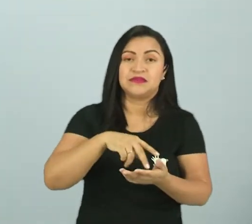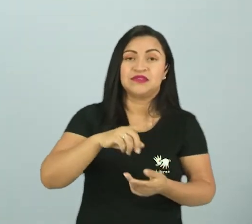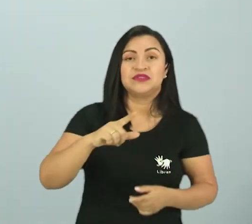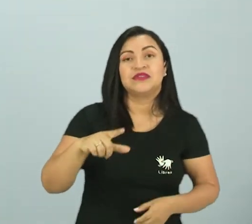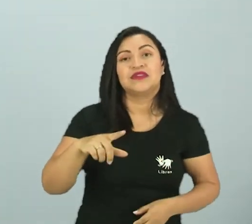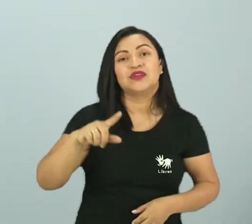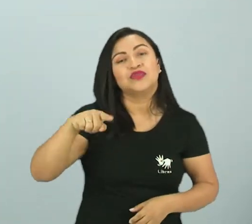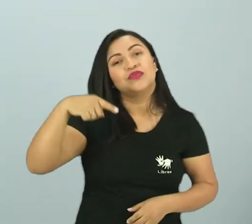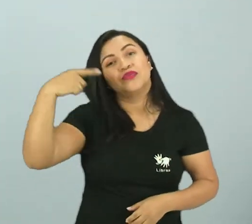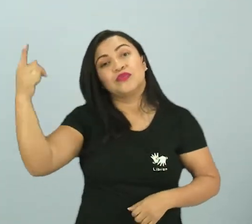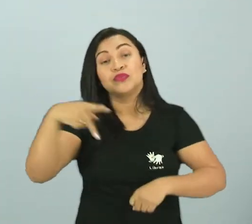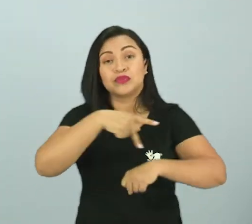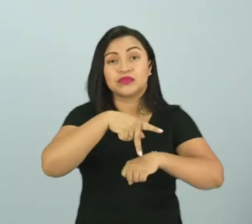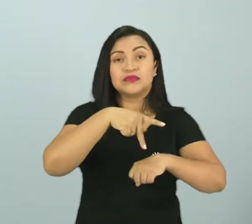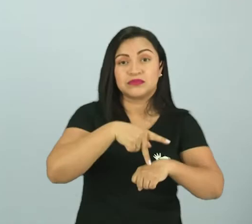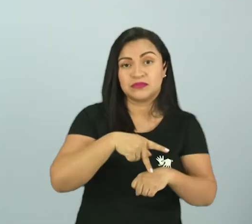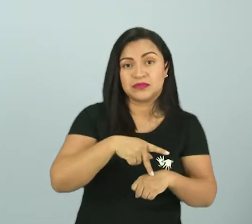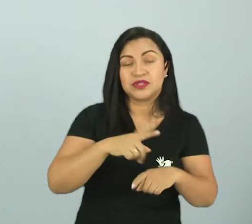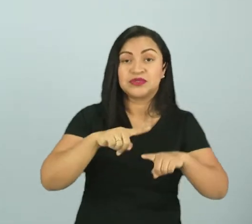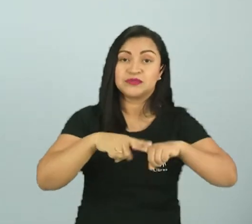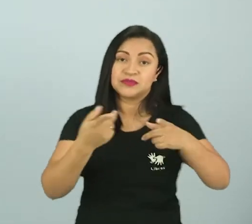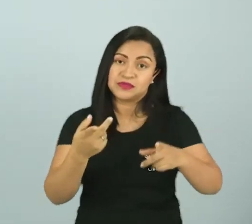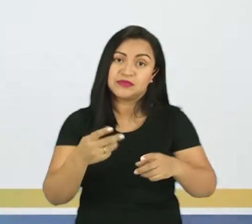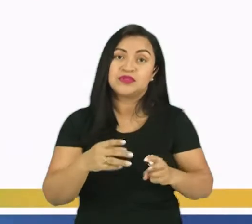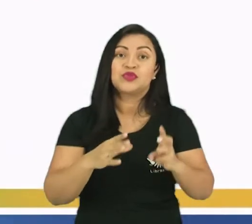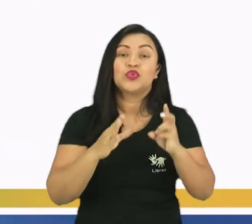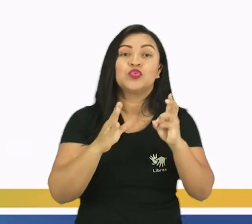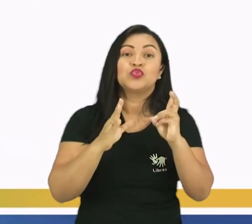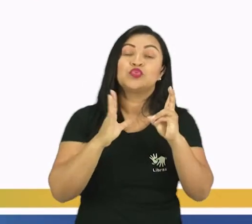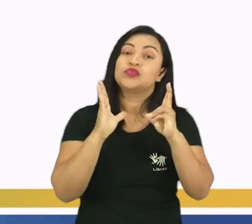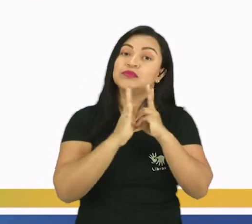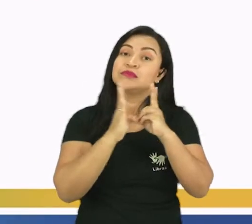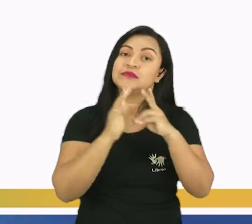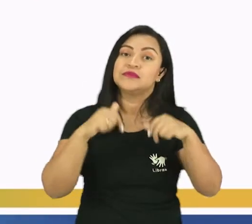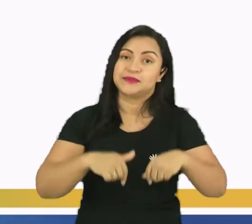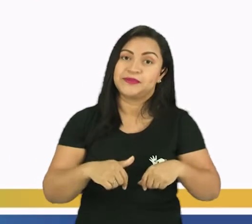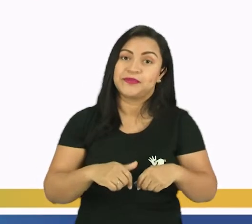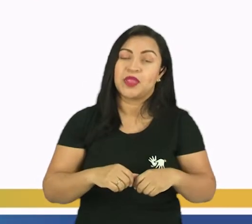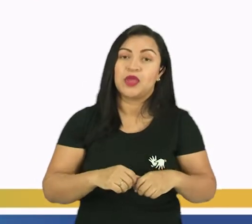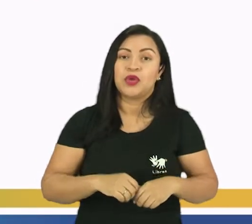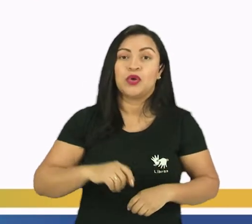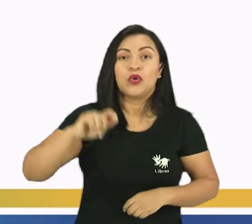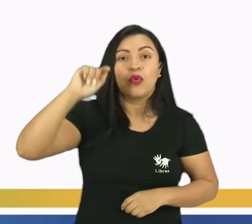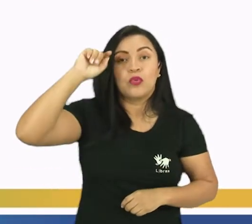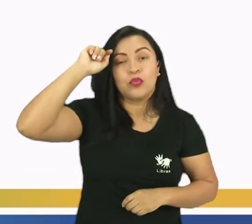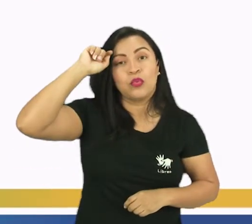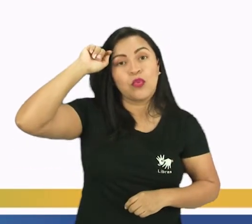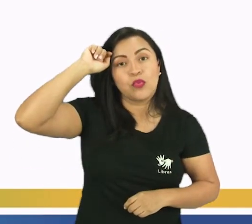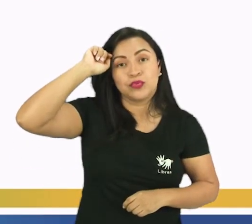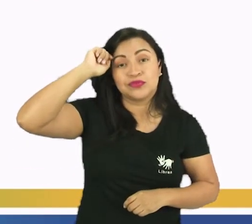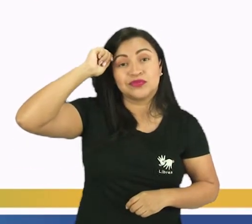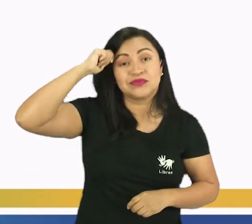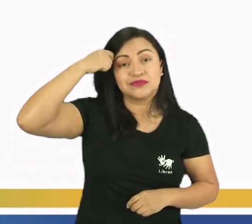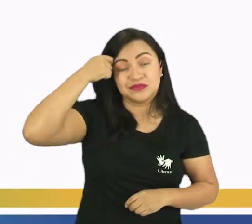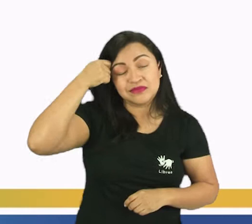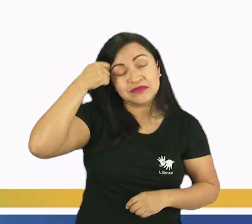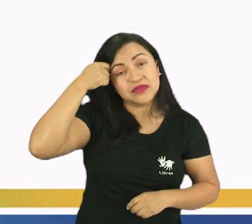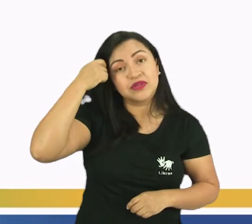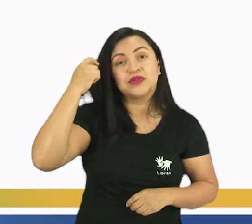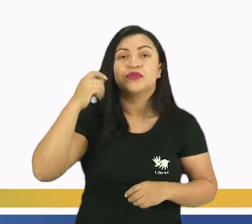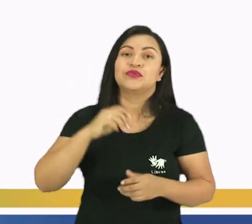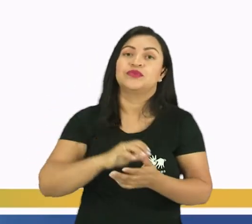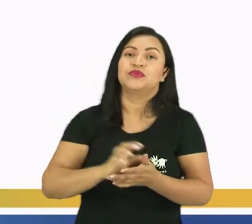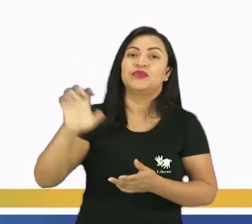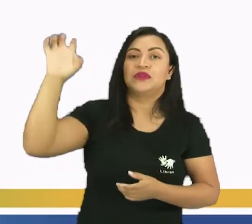dos nossos nativos, Vamos seguir. O negro, oriundo do Oriente Africano, o branco vindo